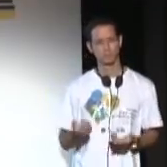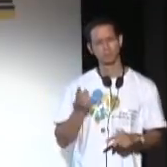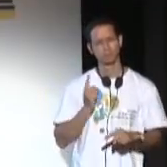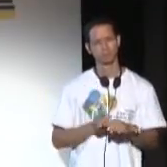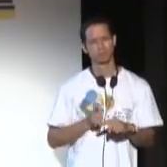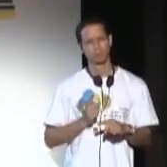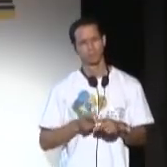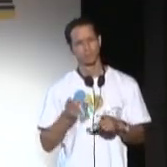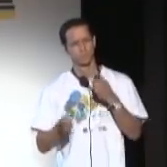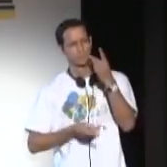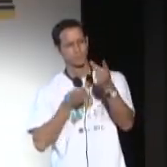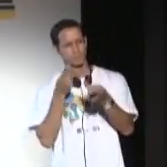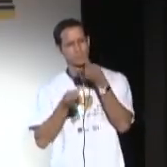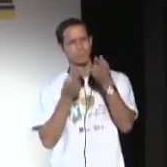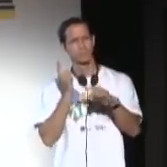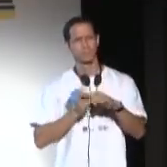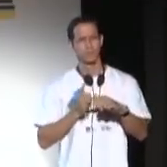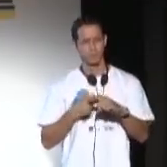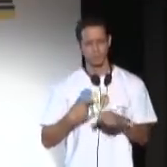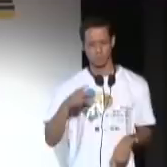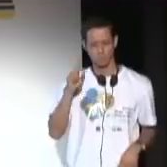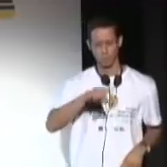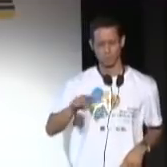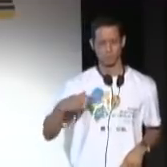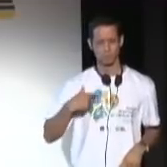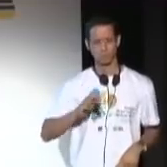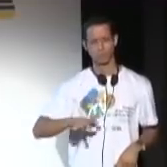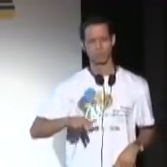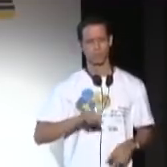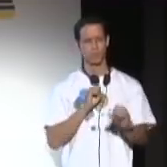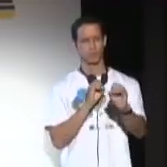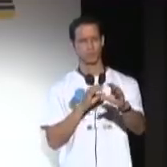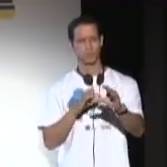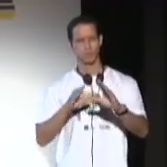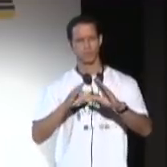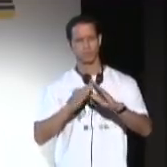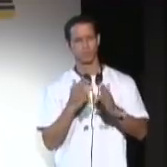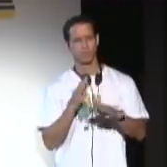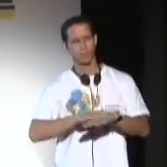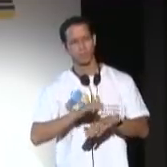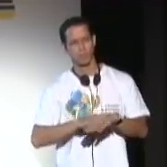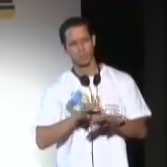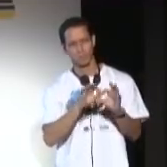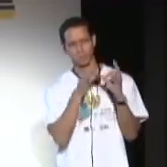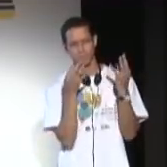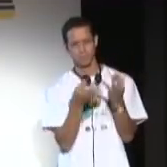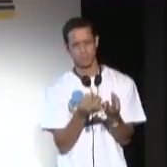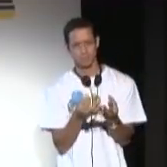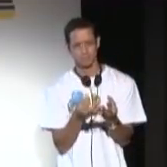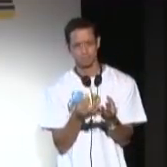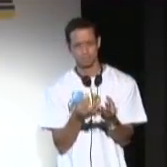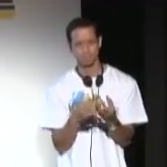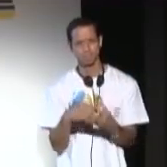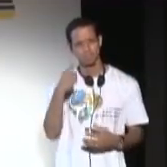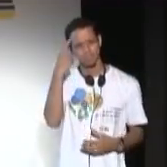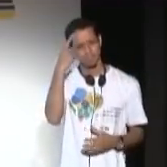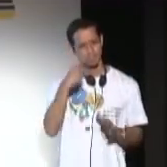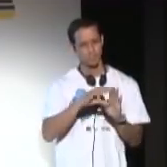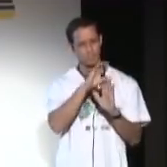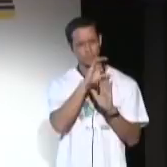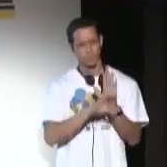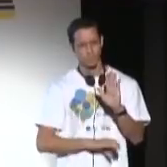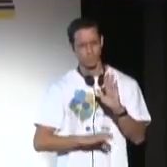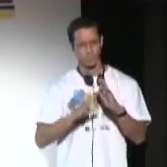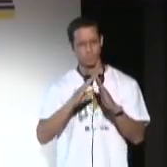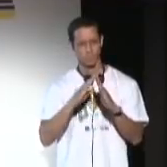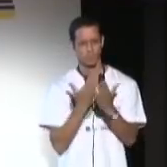estão dizendo isso, não é? Eu sou professora, não sou educadora, porque educa é a família. E aí eu fiquei lembrando do currículo da